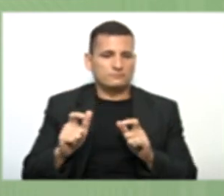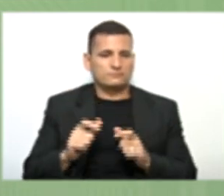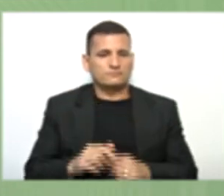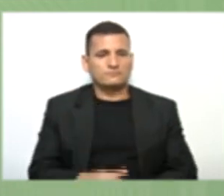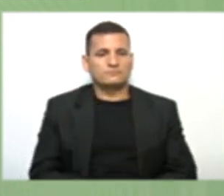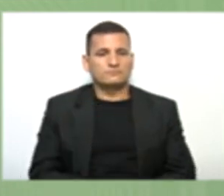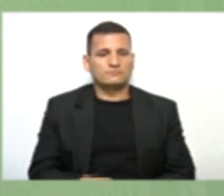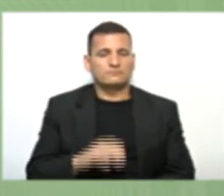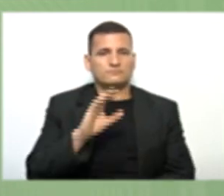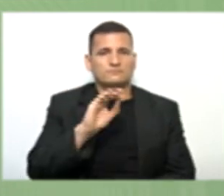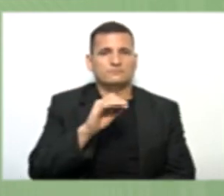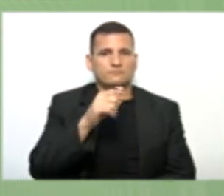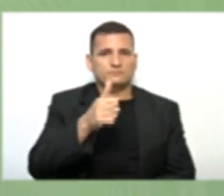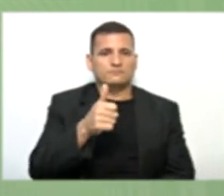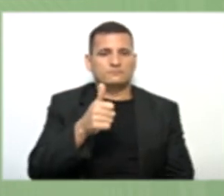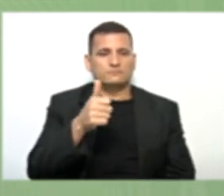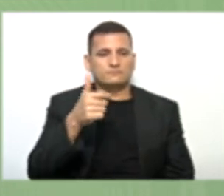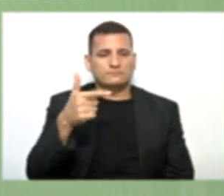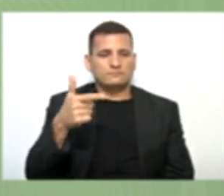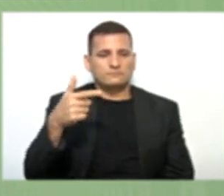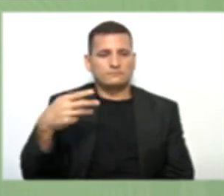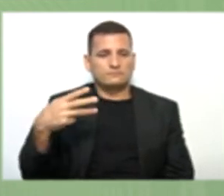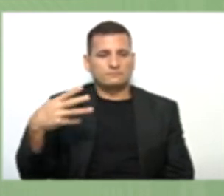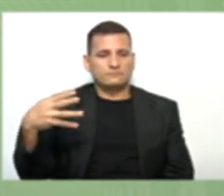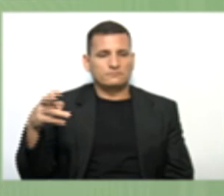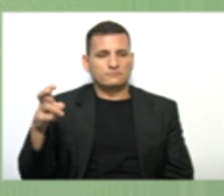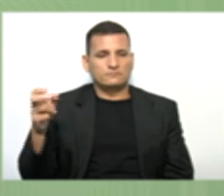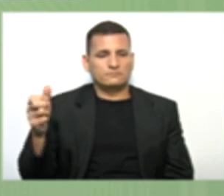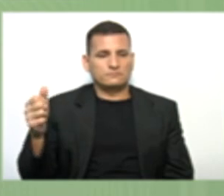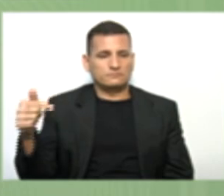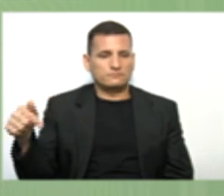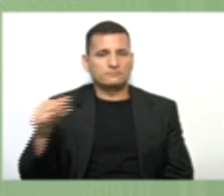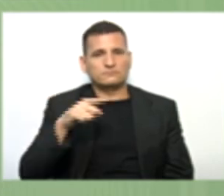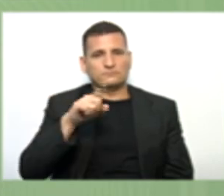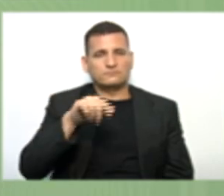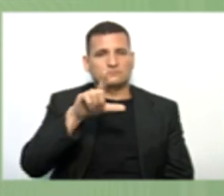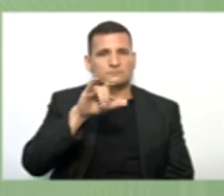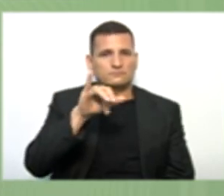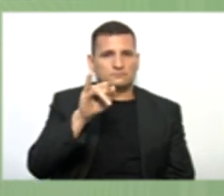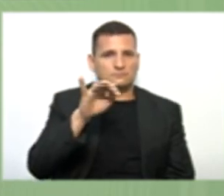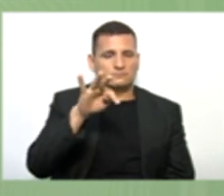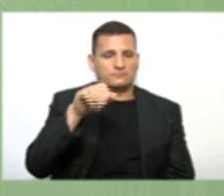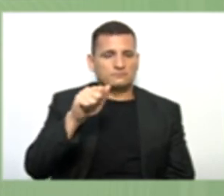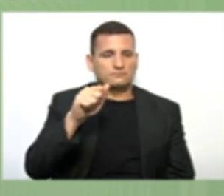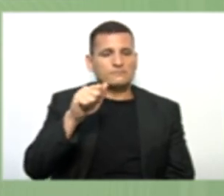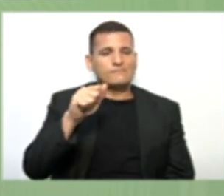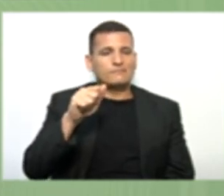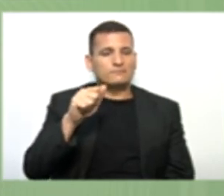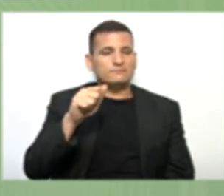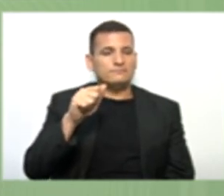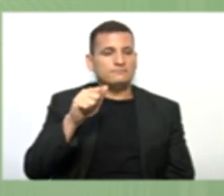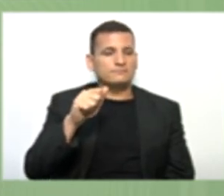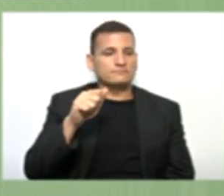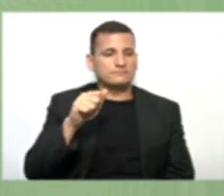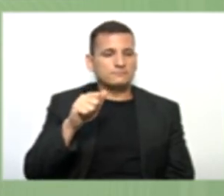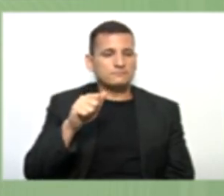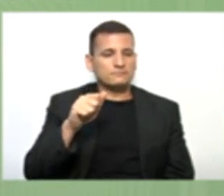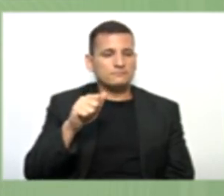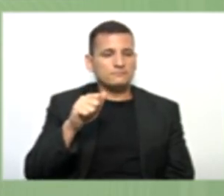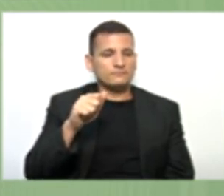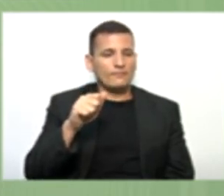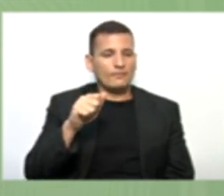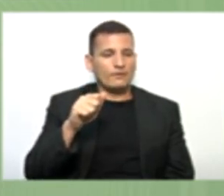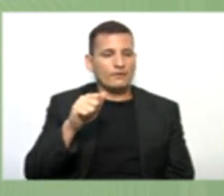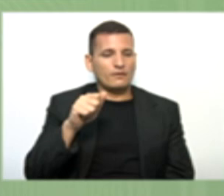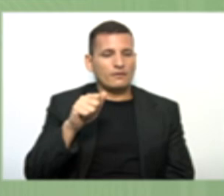só aqui, ó. 0, 1, 2, 3, 4, 5. Essa aqui é a minha lista, é a minha velha. Obviamente. Professor,